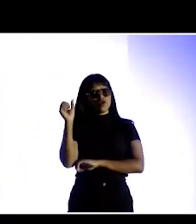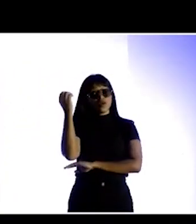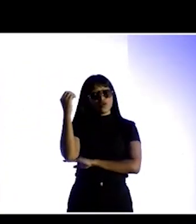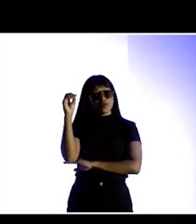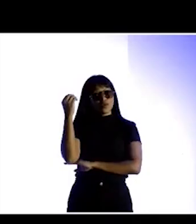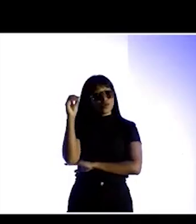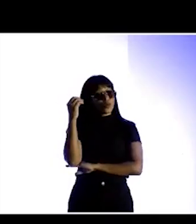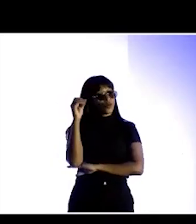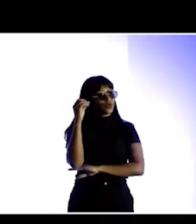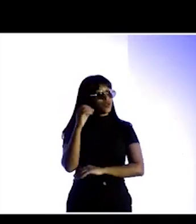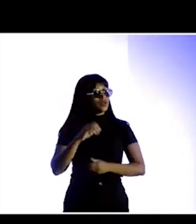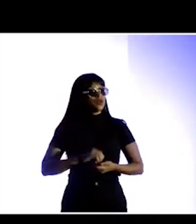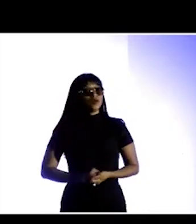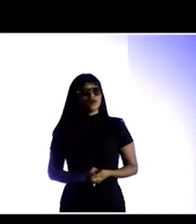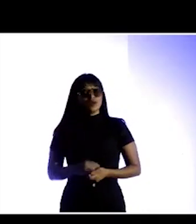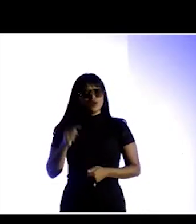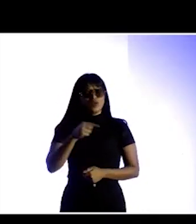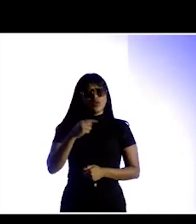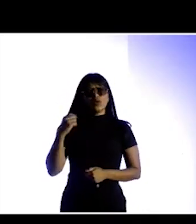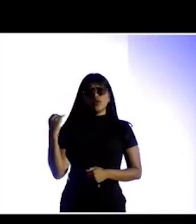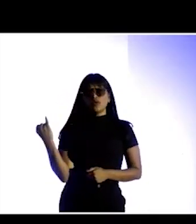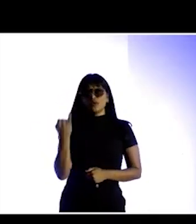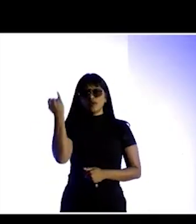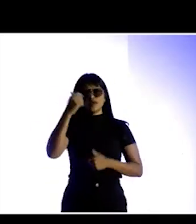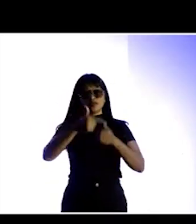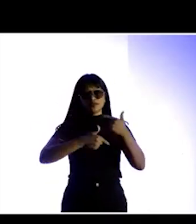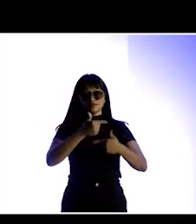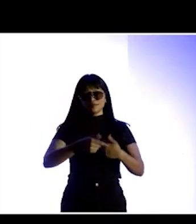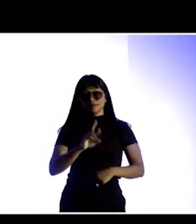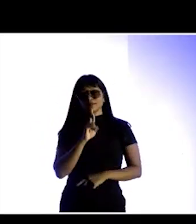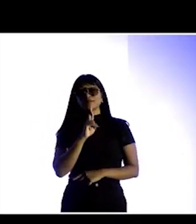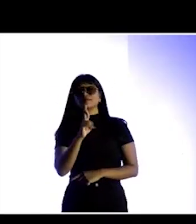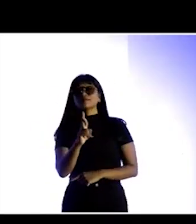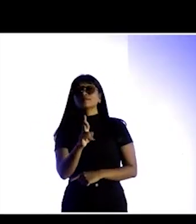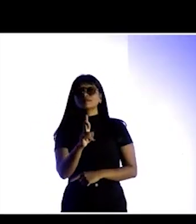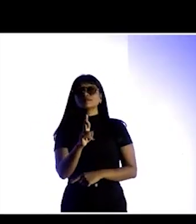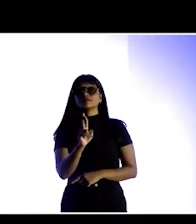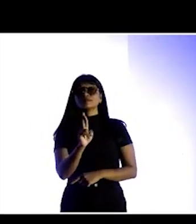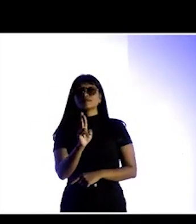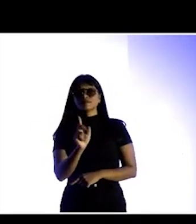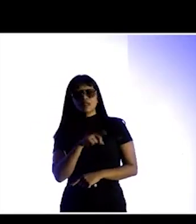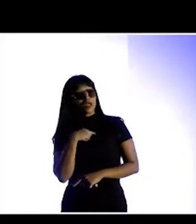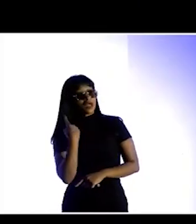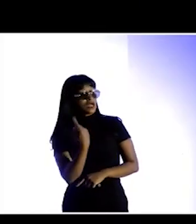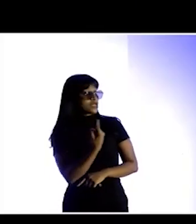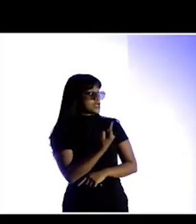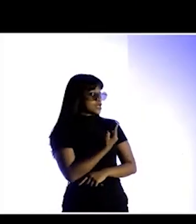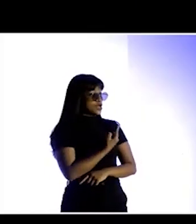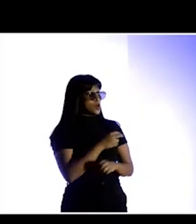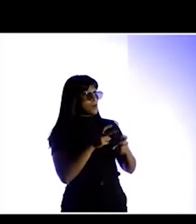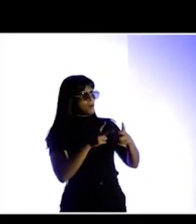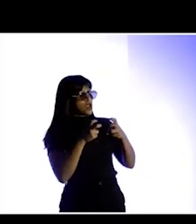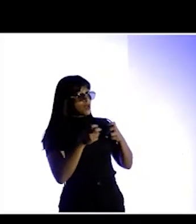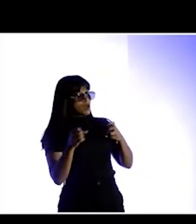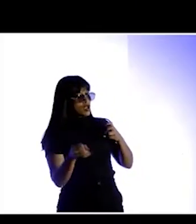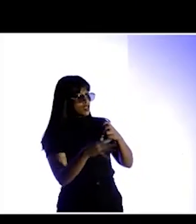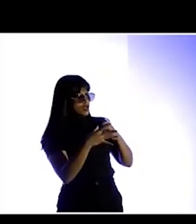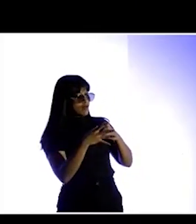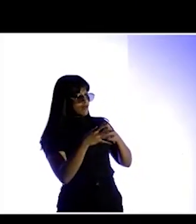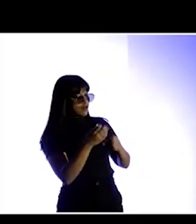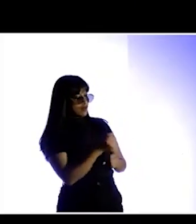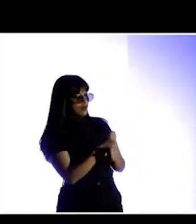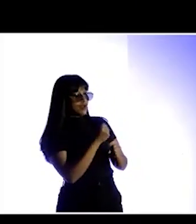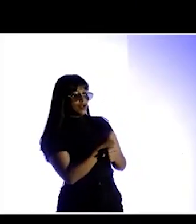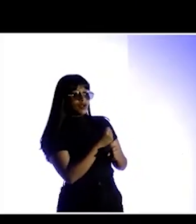clima. Isso foi um importante trabalho, um importante resultado, onde a gente, para as novas infraestruturas que foram destruídas agora